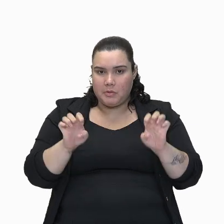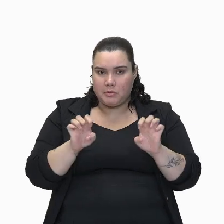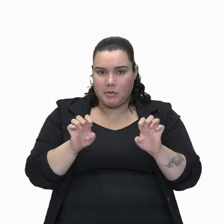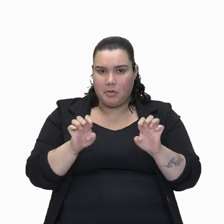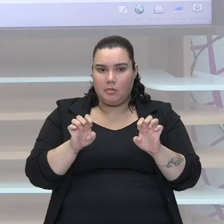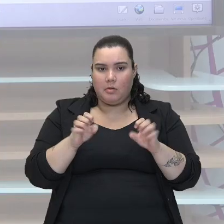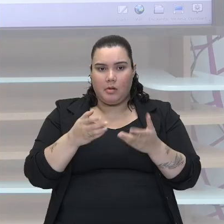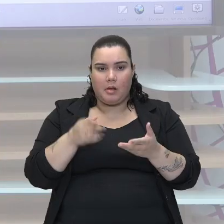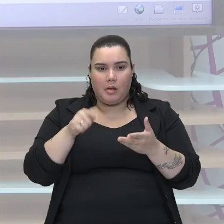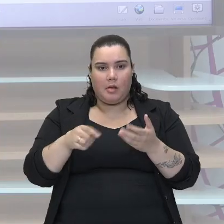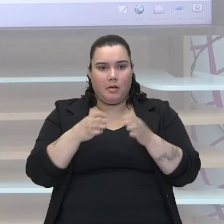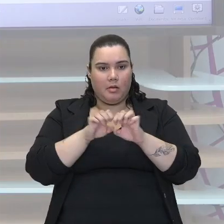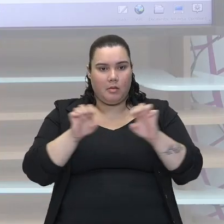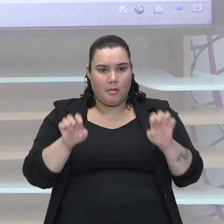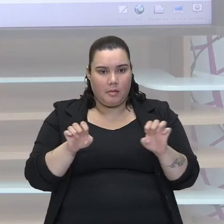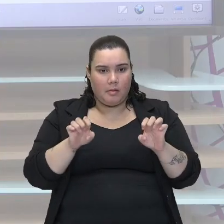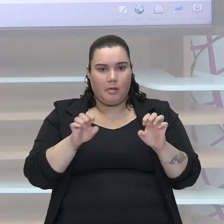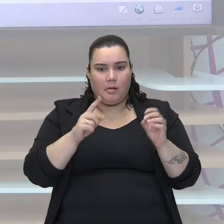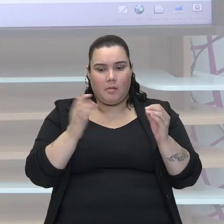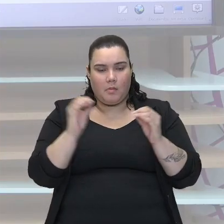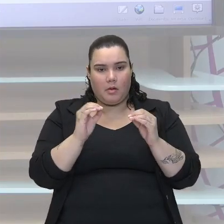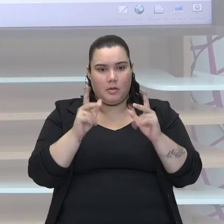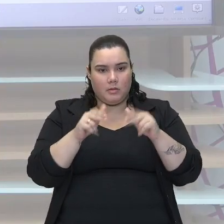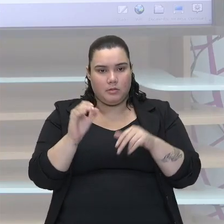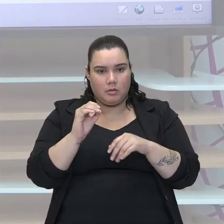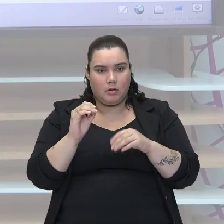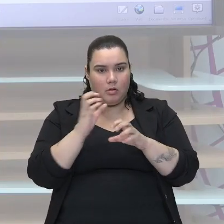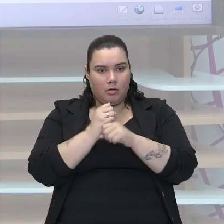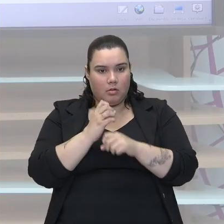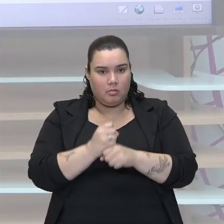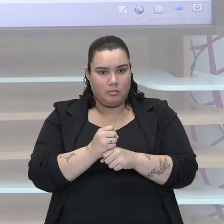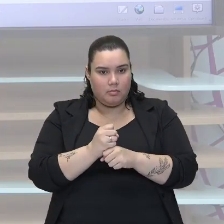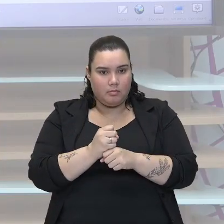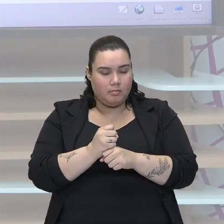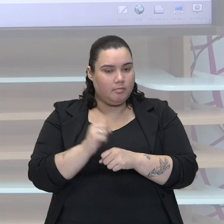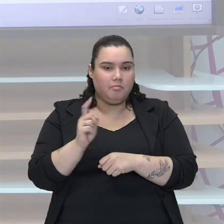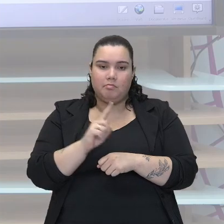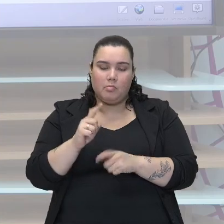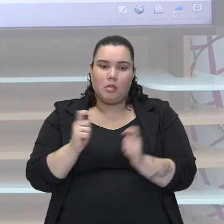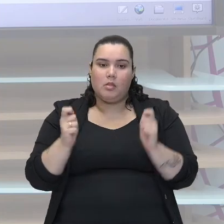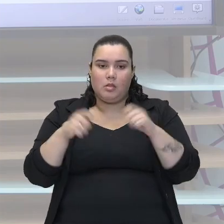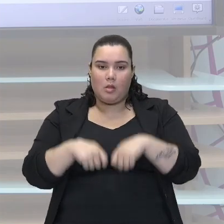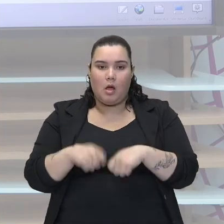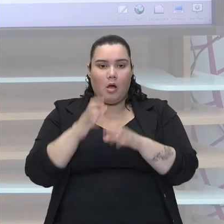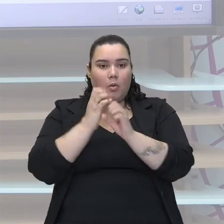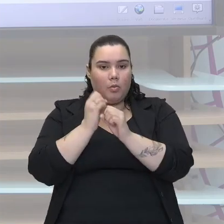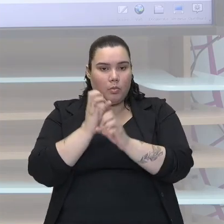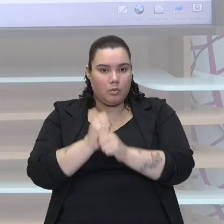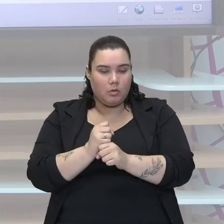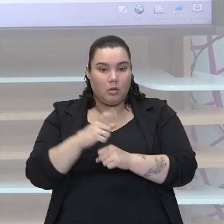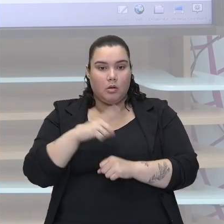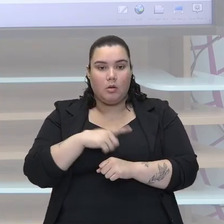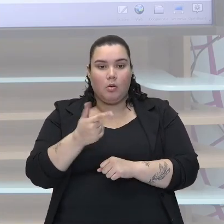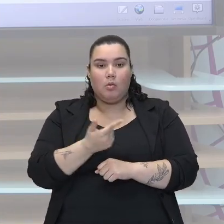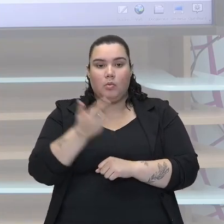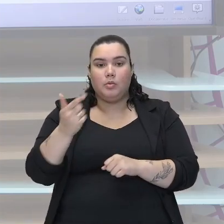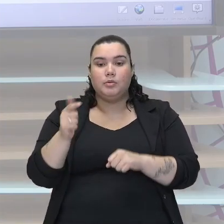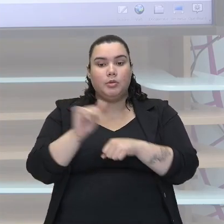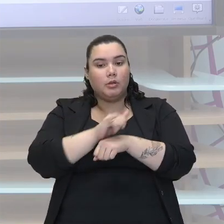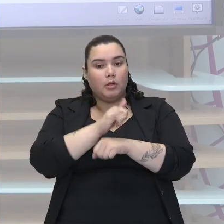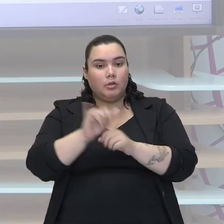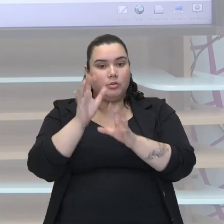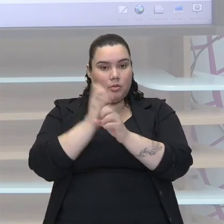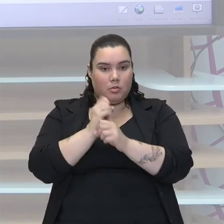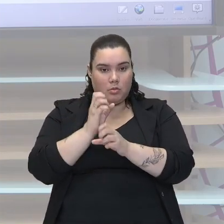de pegar essa equação, igualar a zero e calcular o valor de x? Não impede. A gente tem até outros métodos para